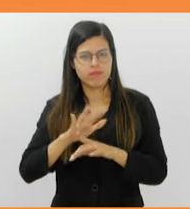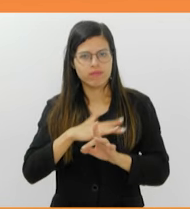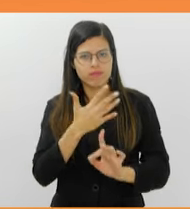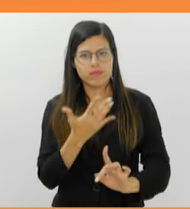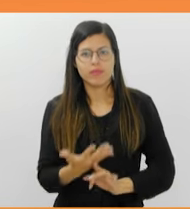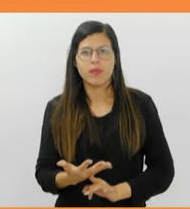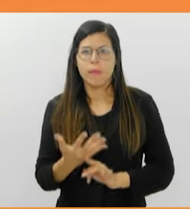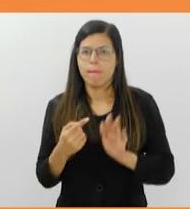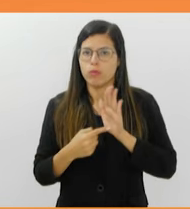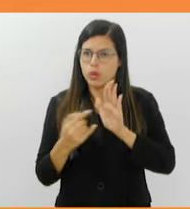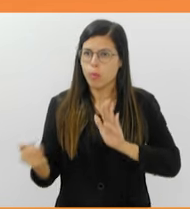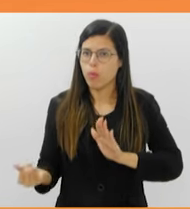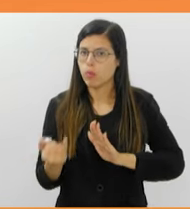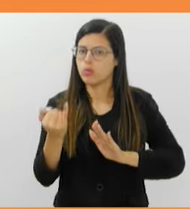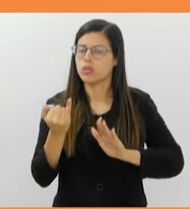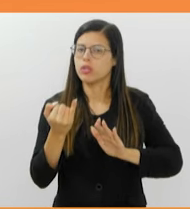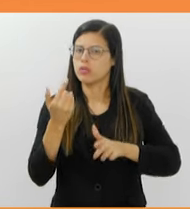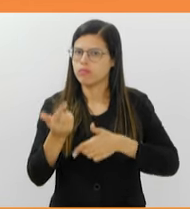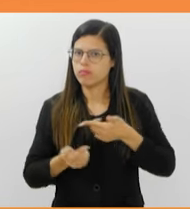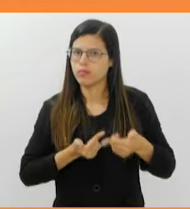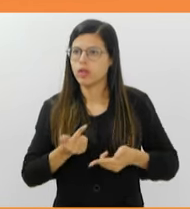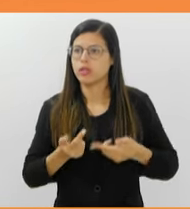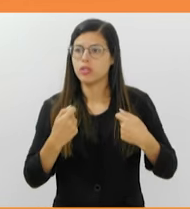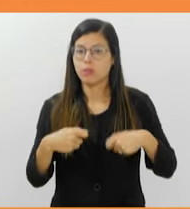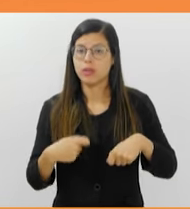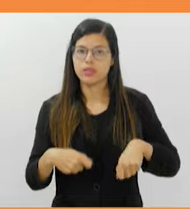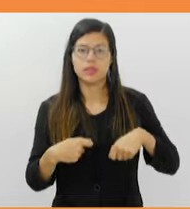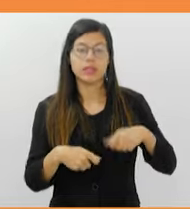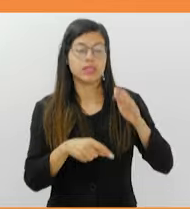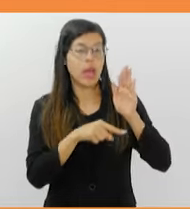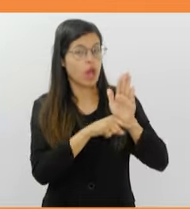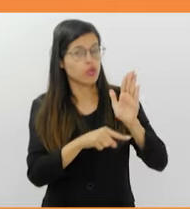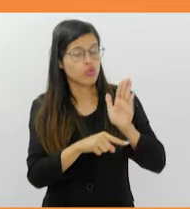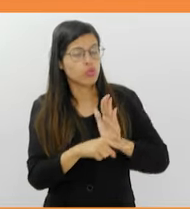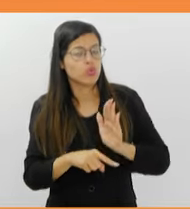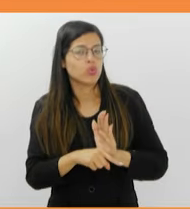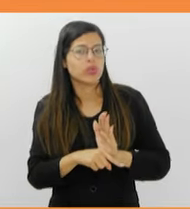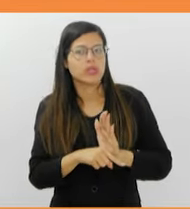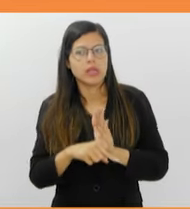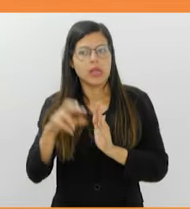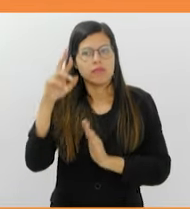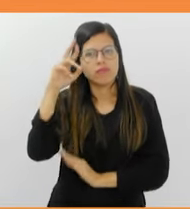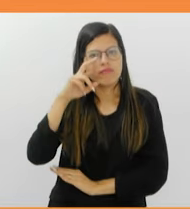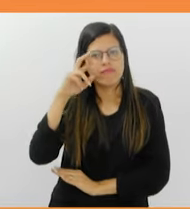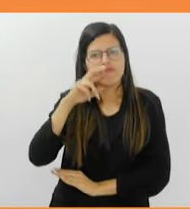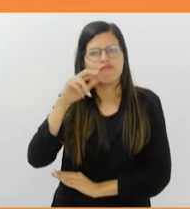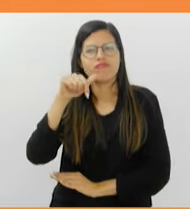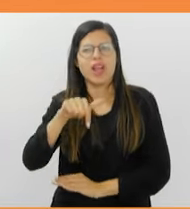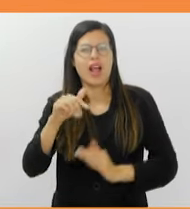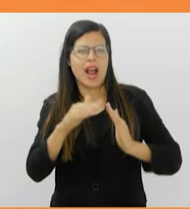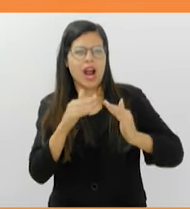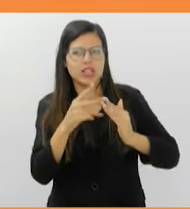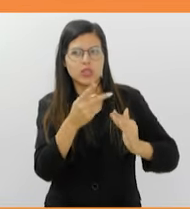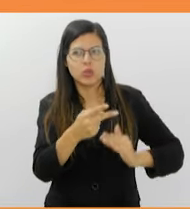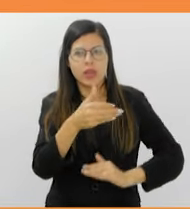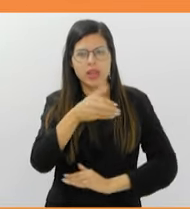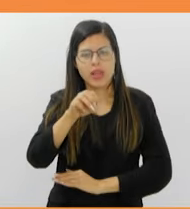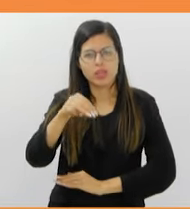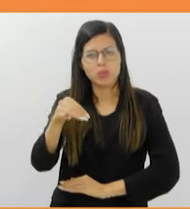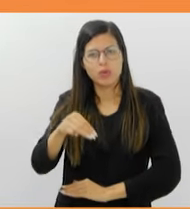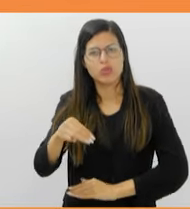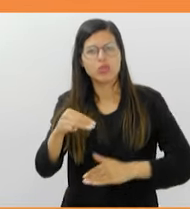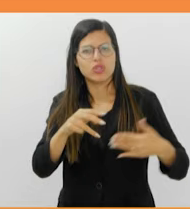trabalho preventivo. A gente precisa da sua ajuda, vistoriando a sua residência, 10 minutinhos, uma vez por